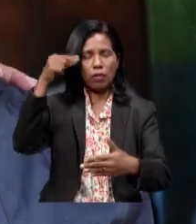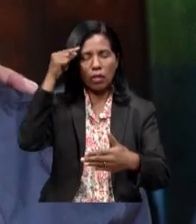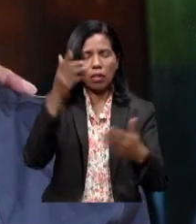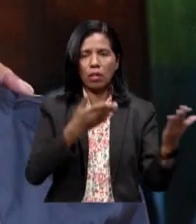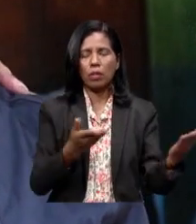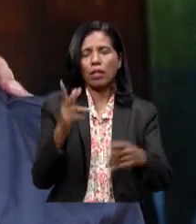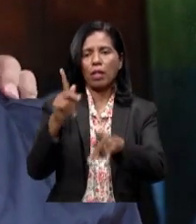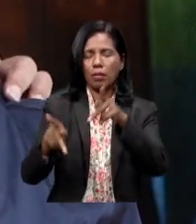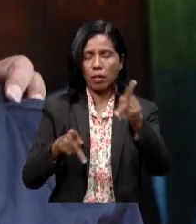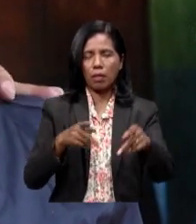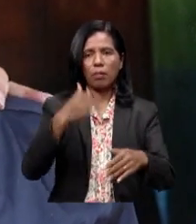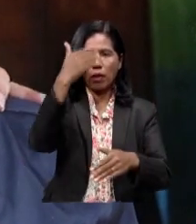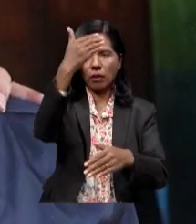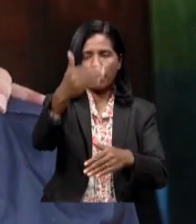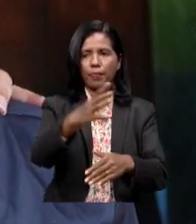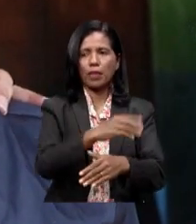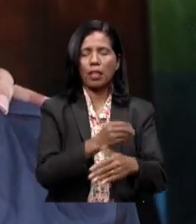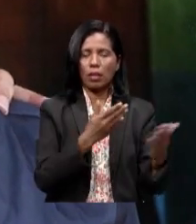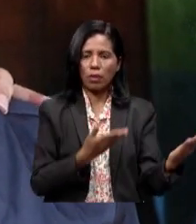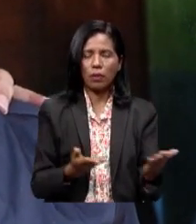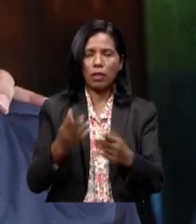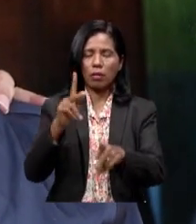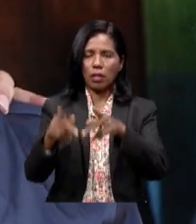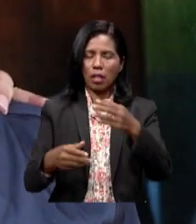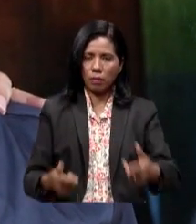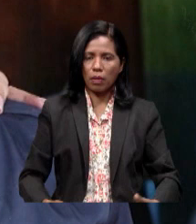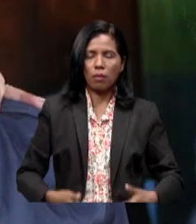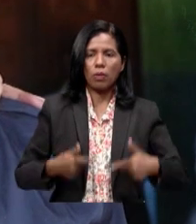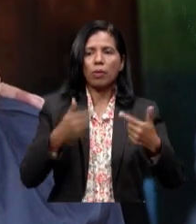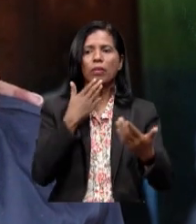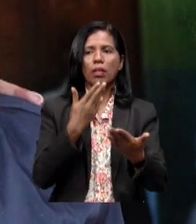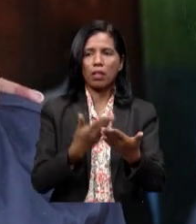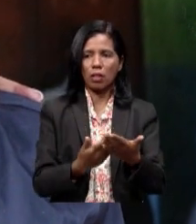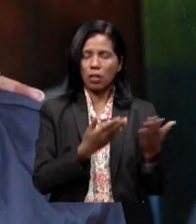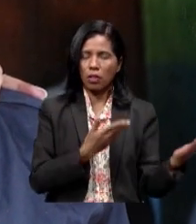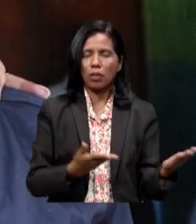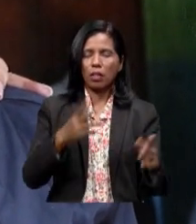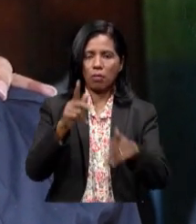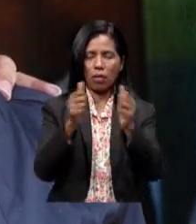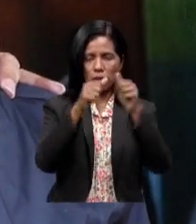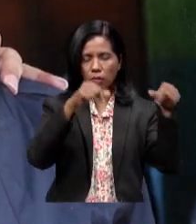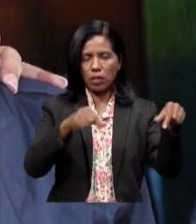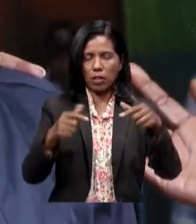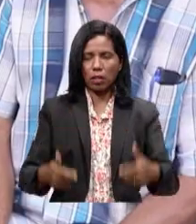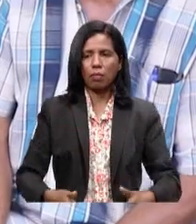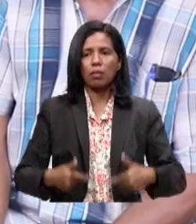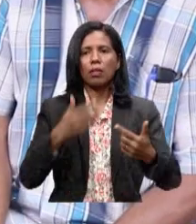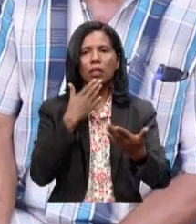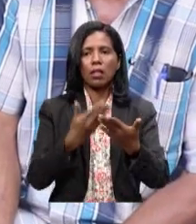Pa Oi, Lori Povidane Pa Morestia, Lori Dificente Pa Morestia. Obrigado,